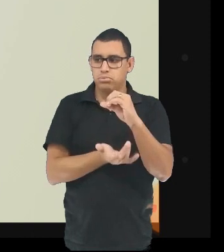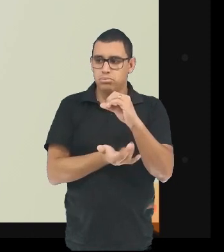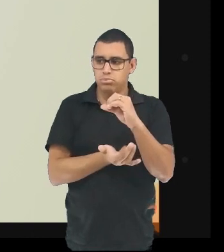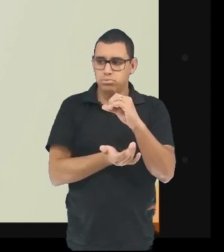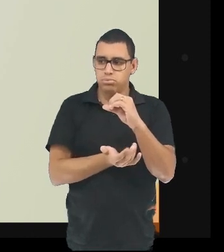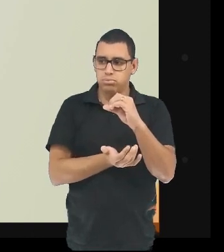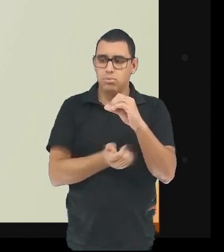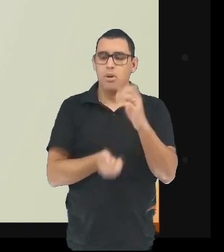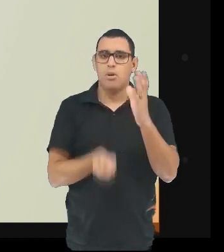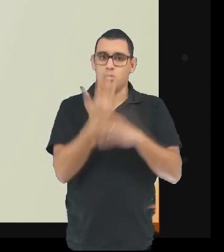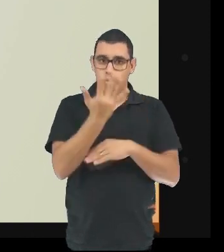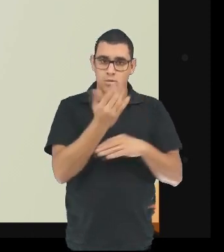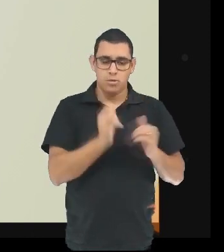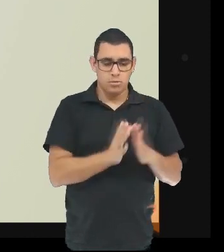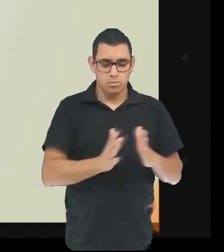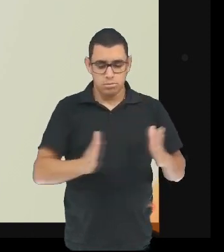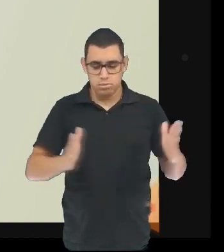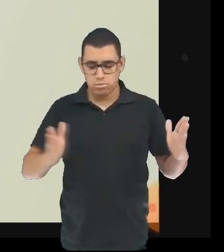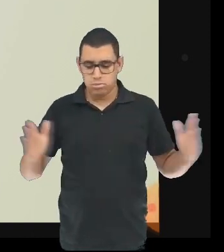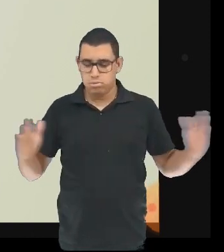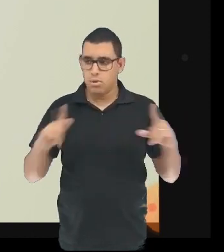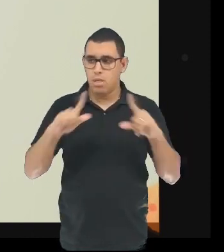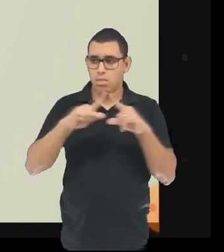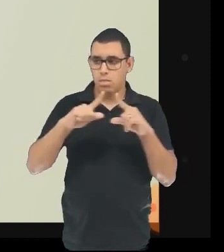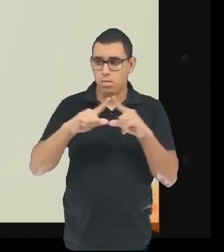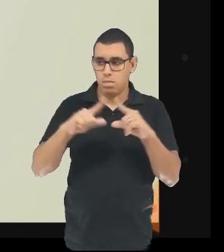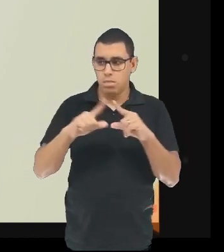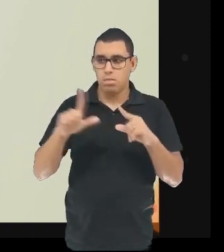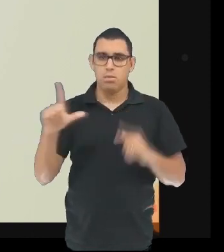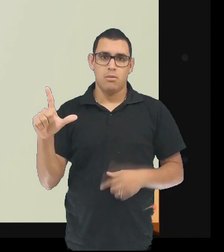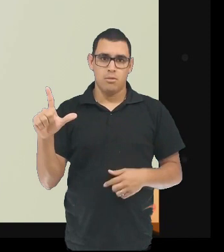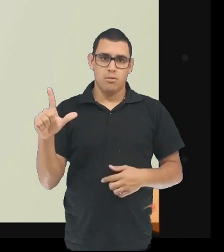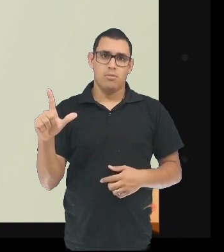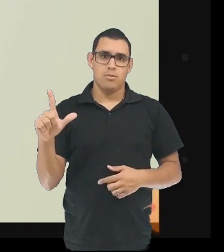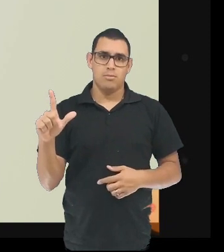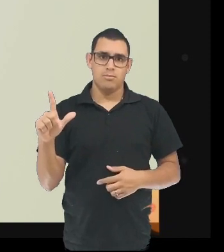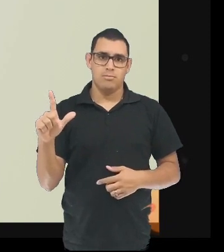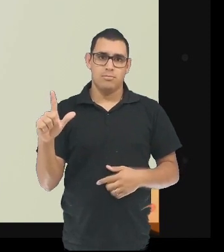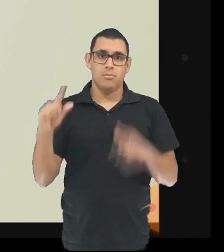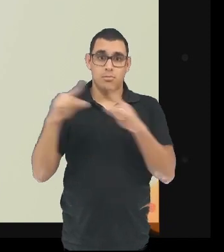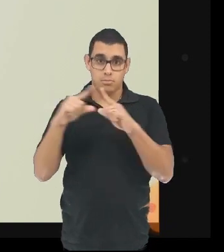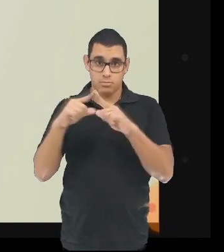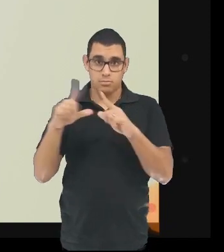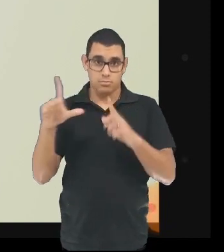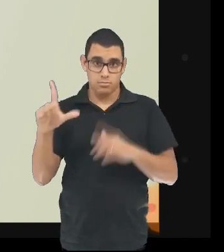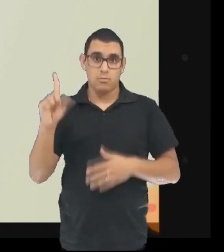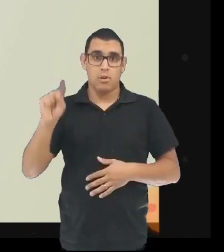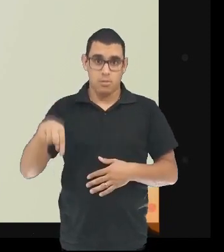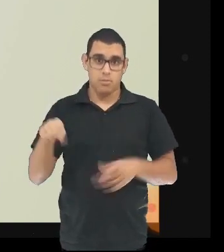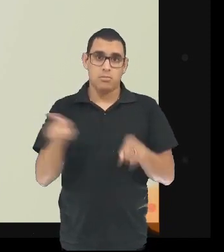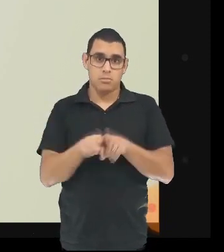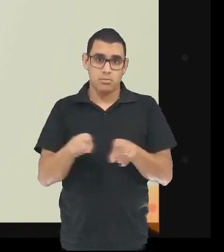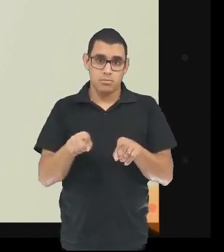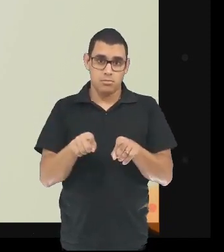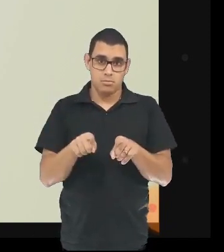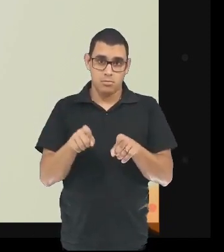aumento com essa dilatação no seu comprimento. Então, ela tinha um comprimento inicial e após o